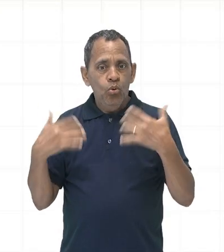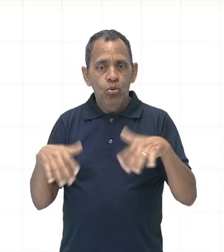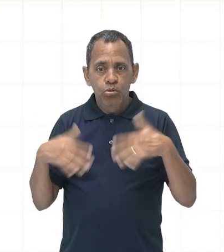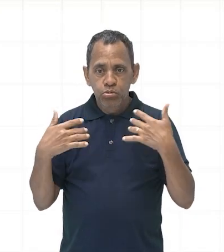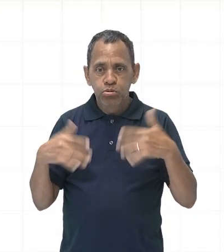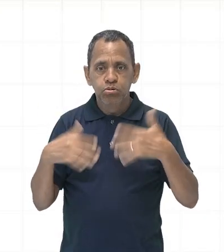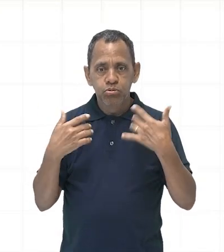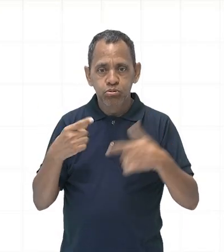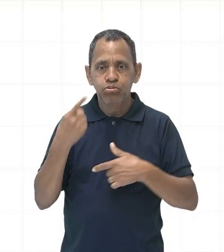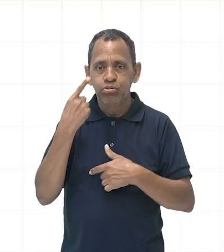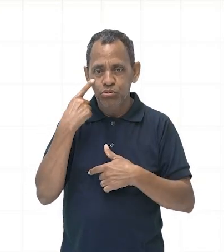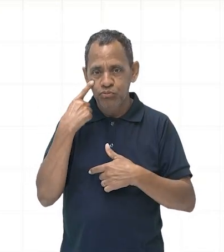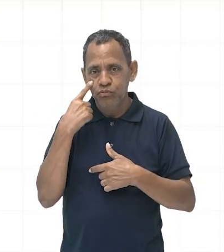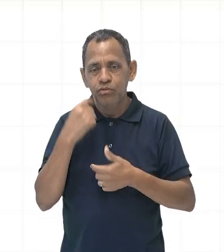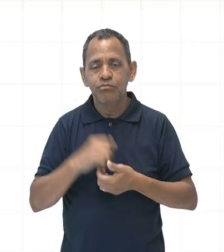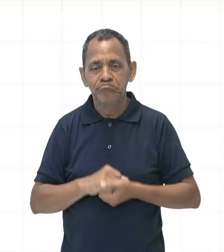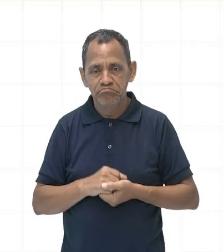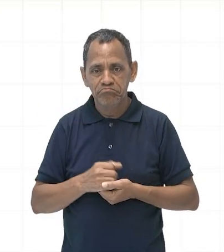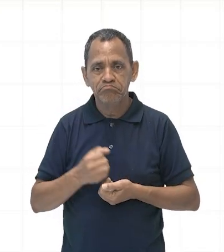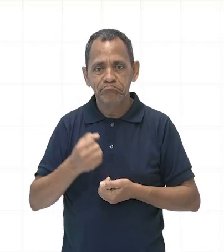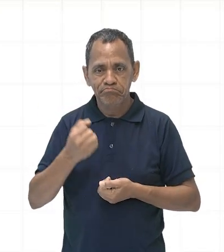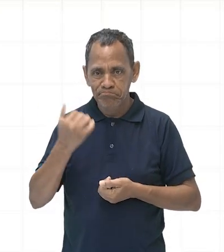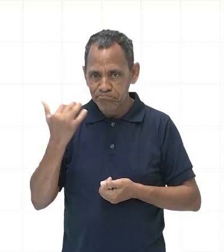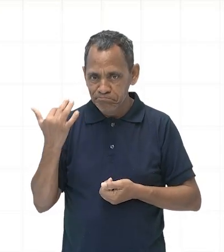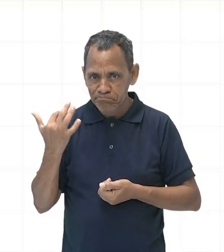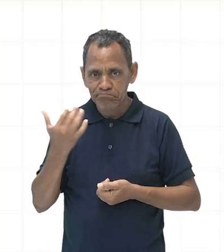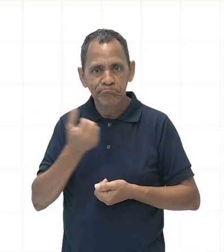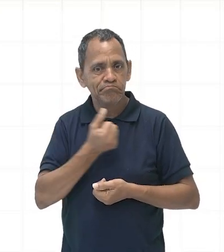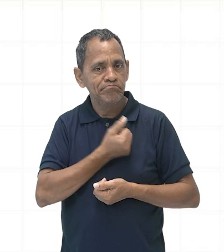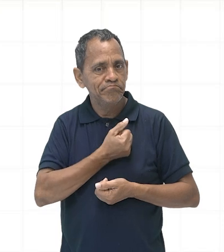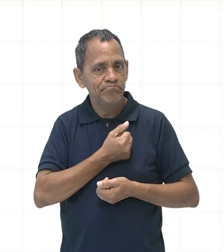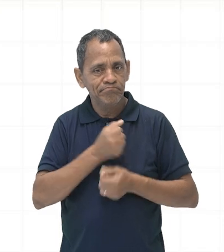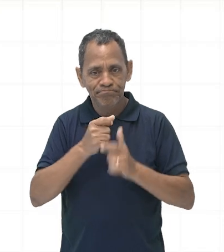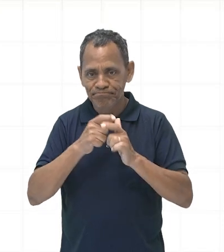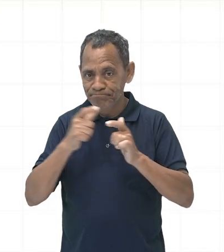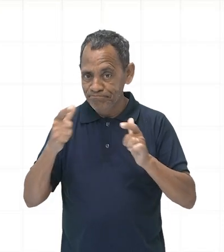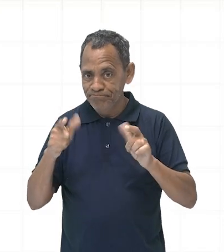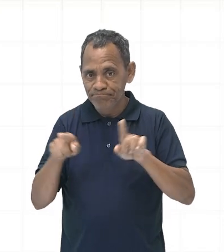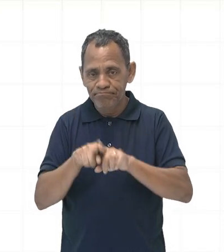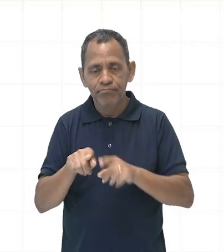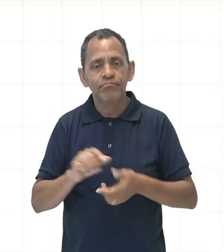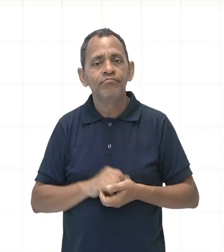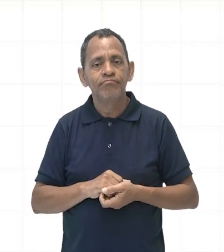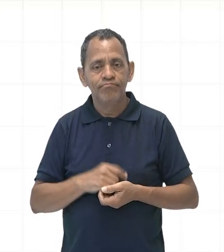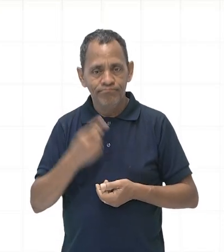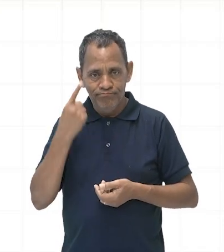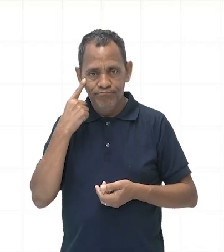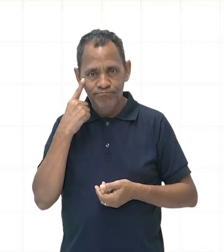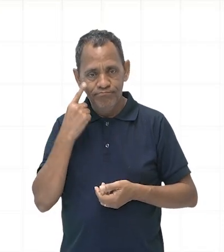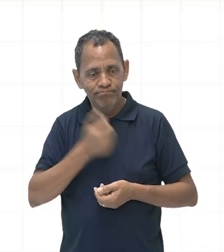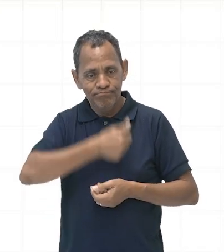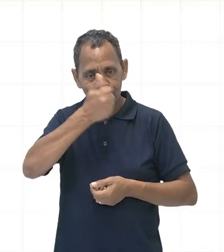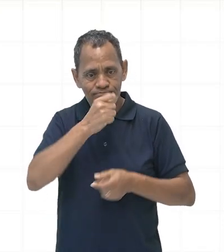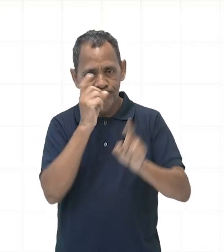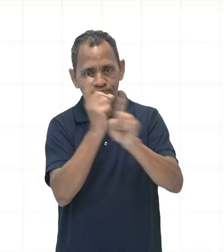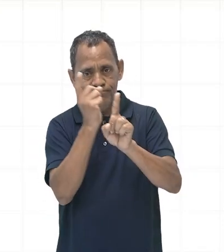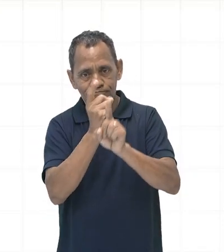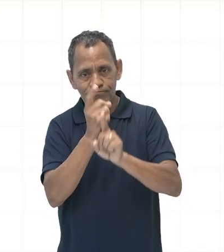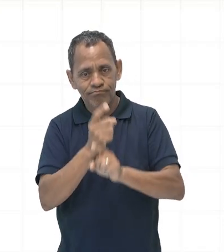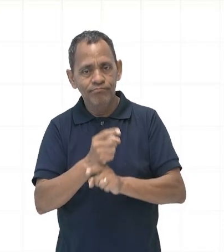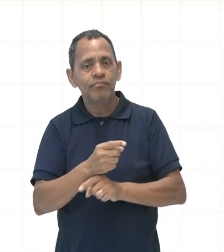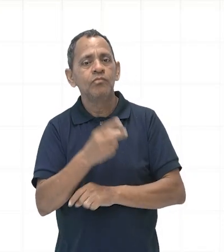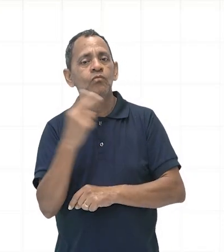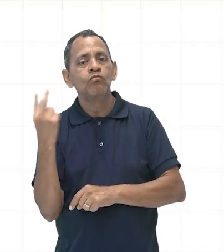4.080.218.931,2 bytes, certo? Muito bem, então vejam que primeiro eu encontrei o valor de 1 gigabyte, depois